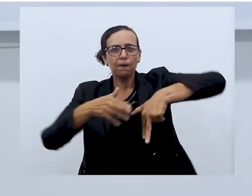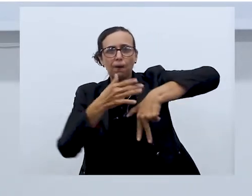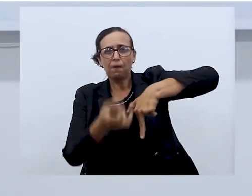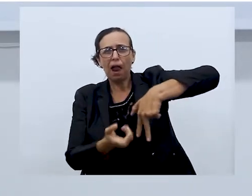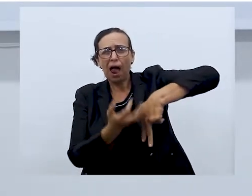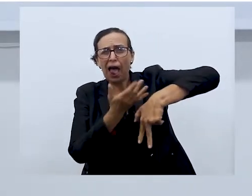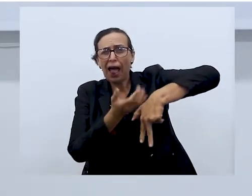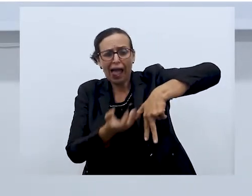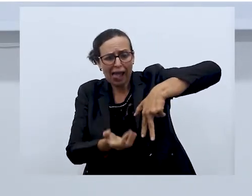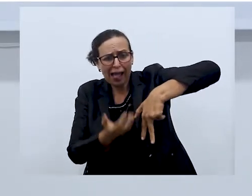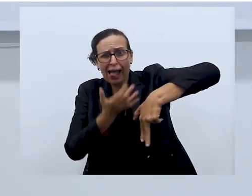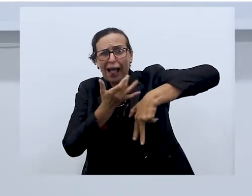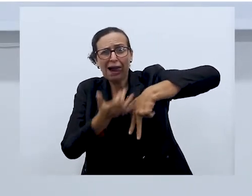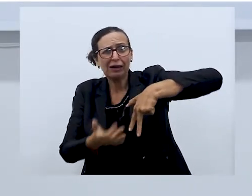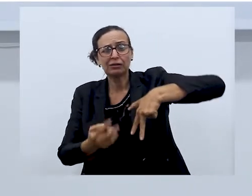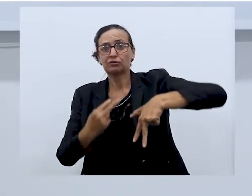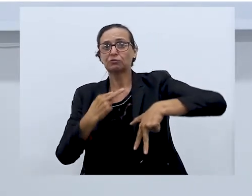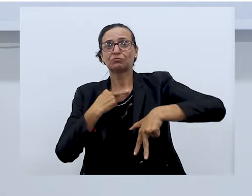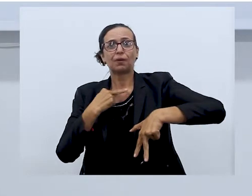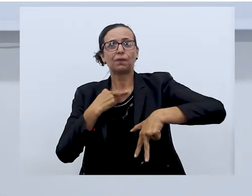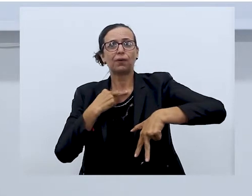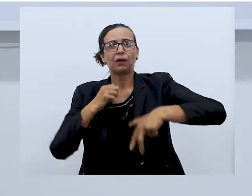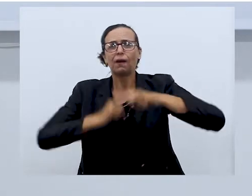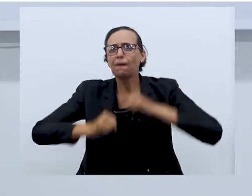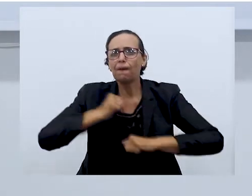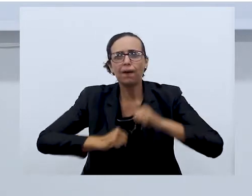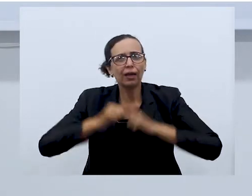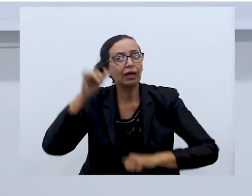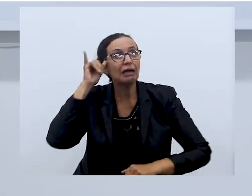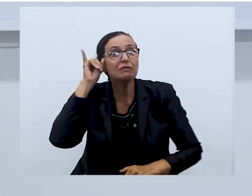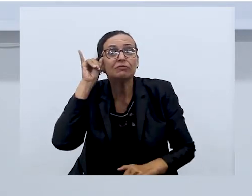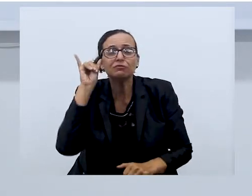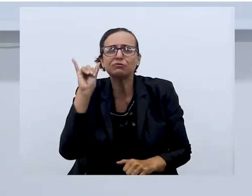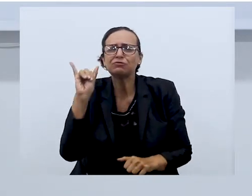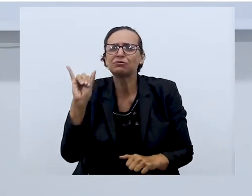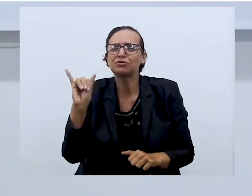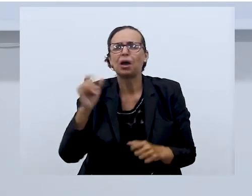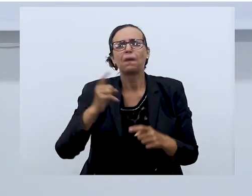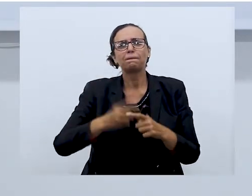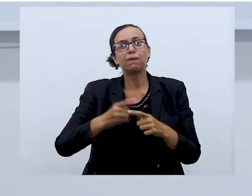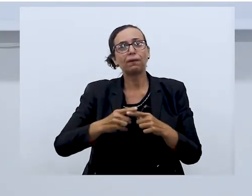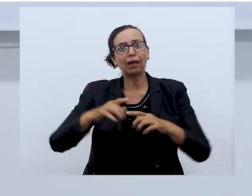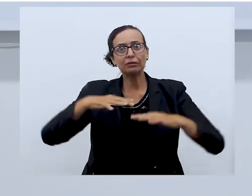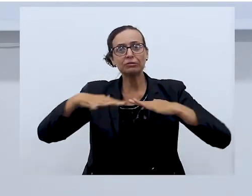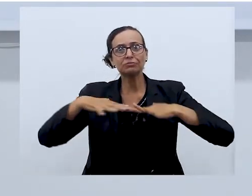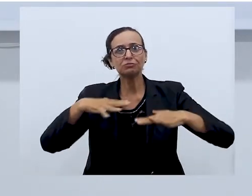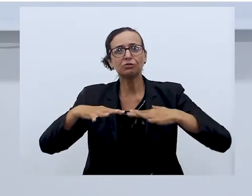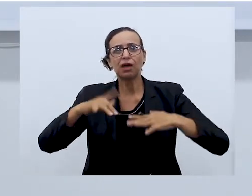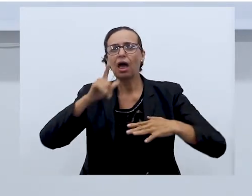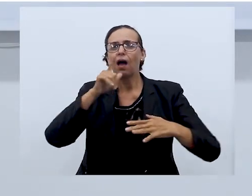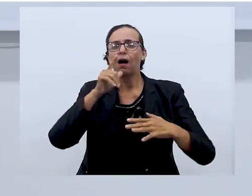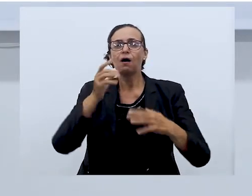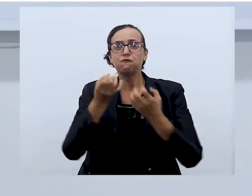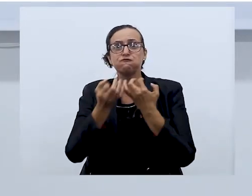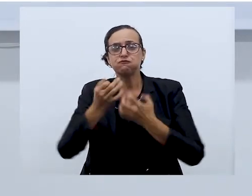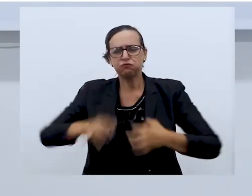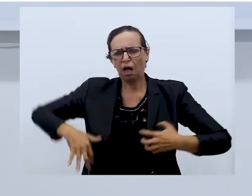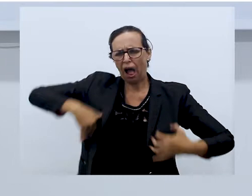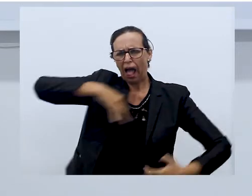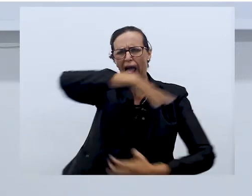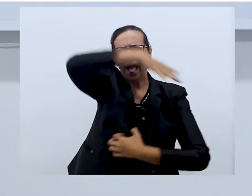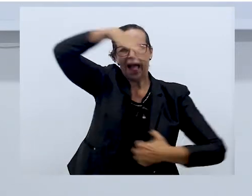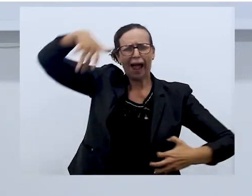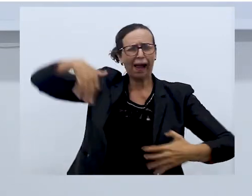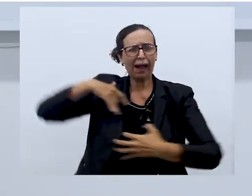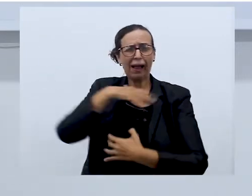em chamas, deve fazer com que ela não evitar que ela corra, que ela faça algum tipo de movimento brusco, porque assim vai